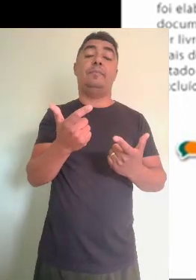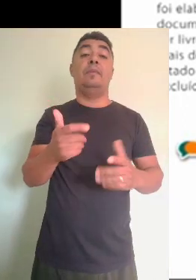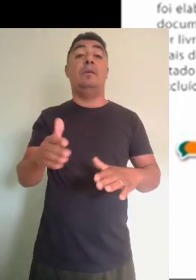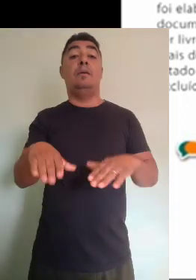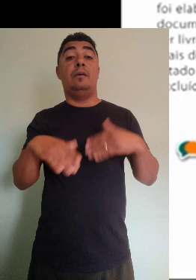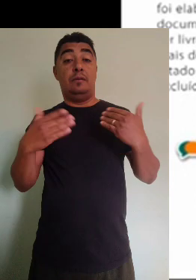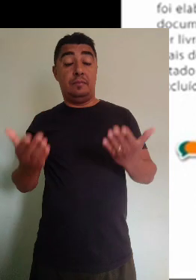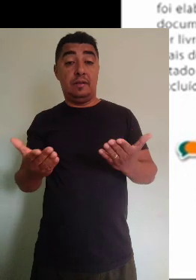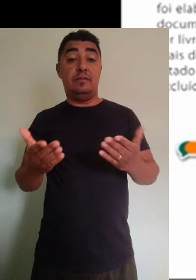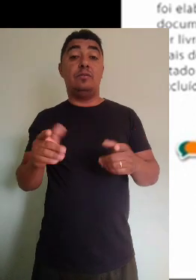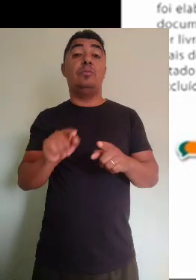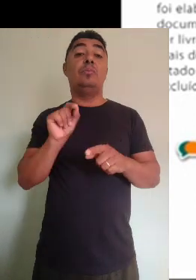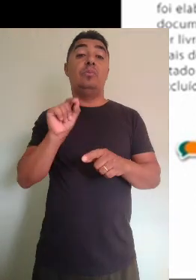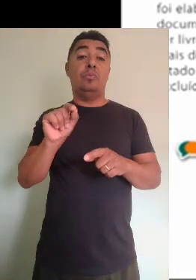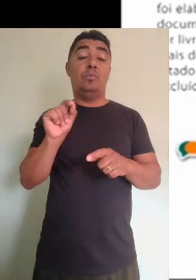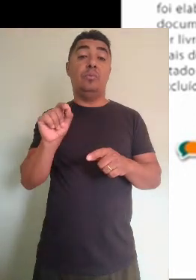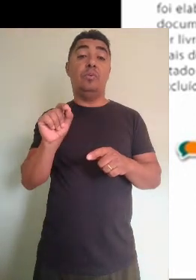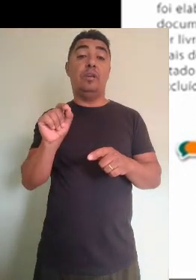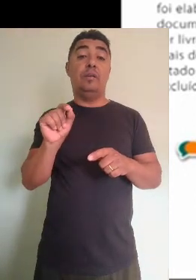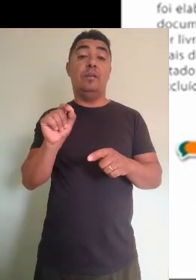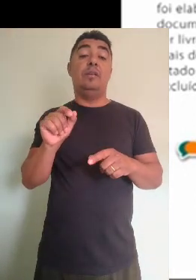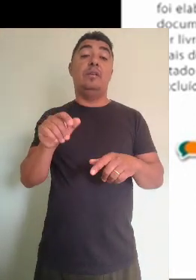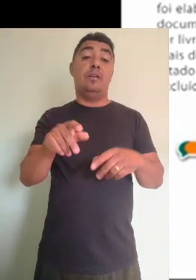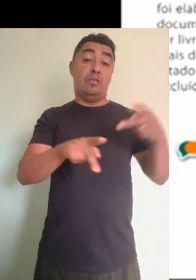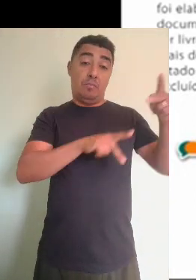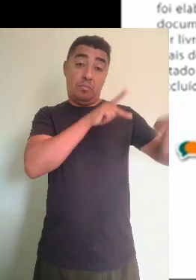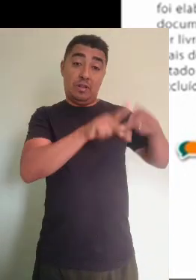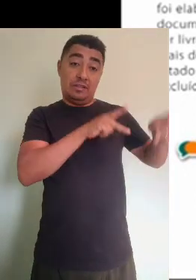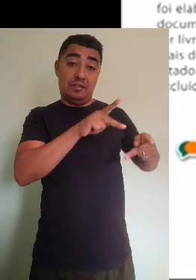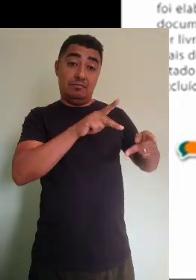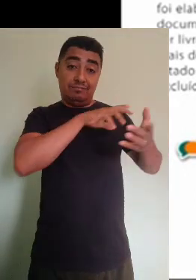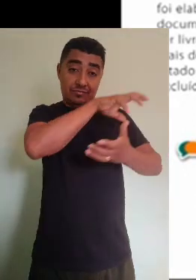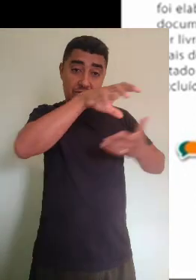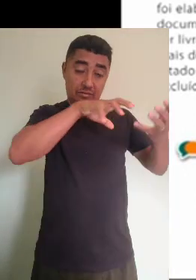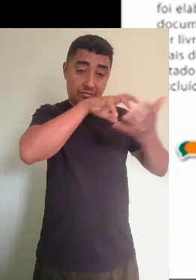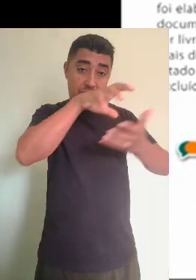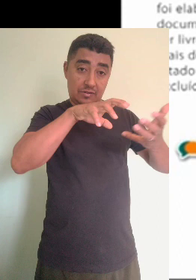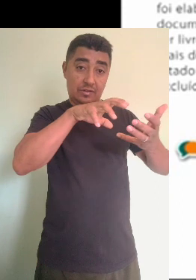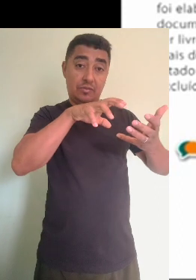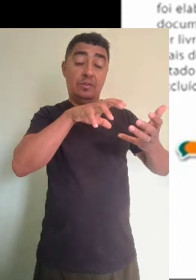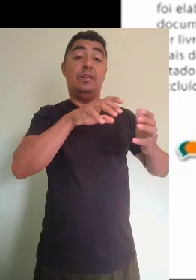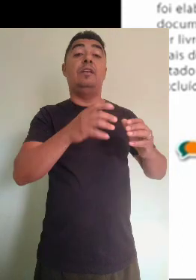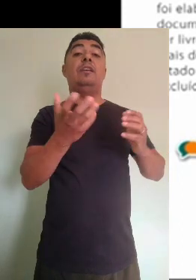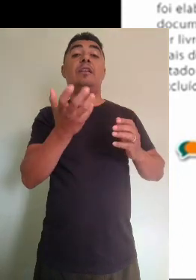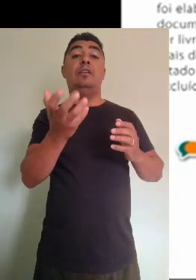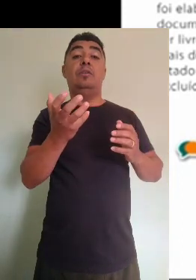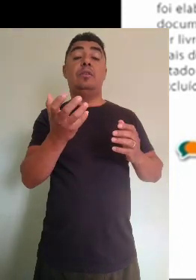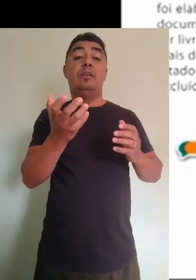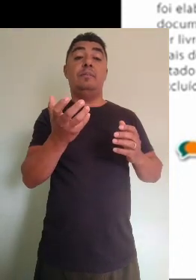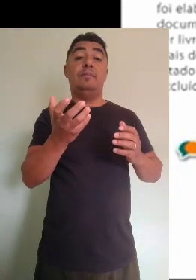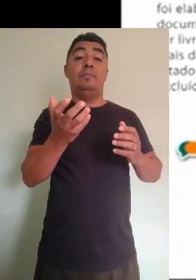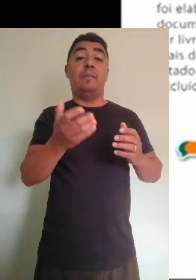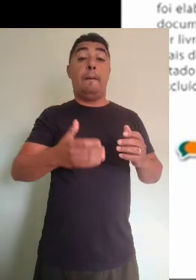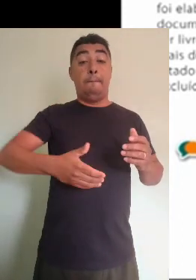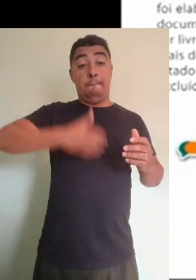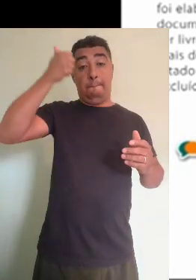de participar da política francesa, acabar com a monarquia e proclamar a república. Então, eles queriam o